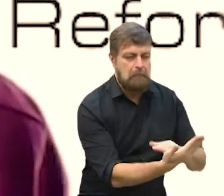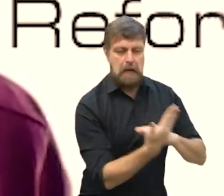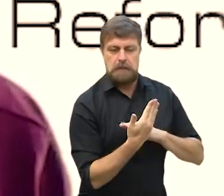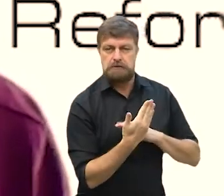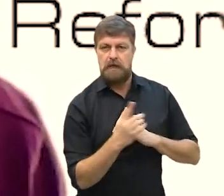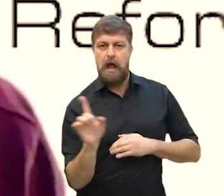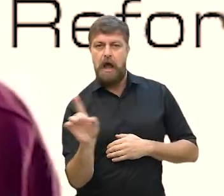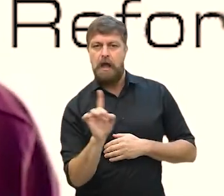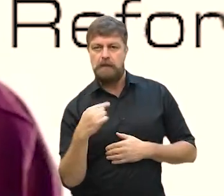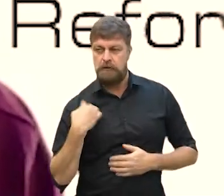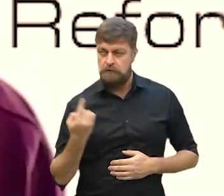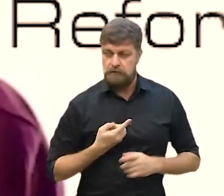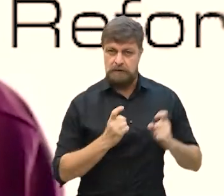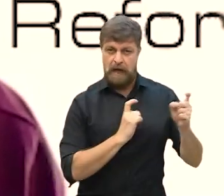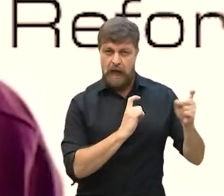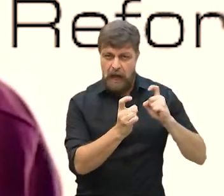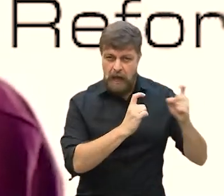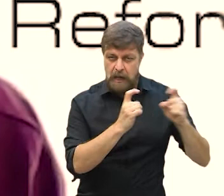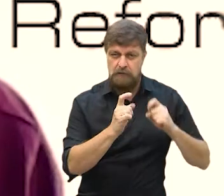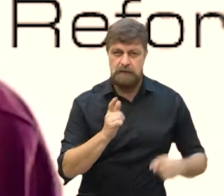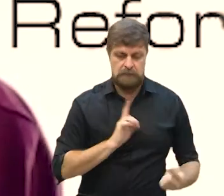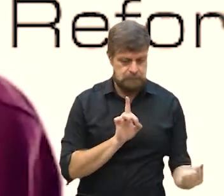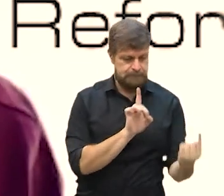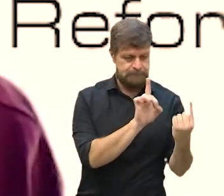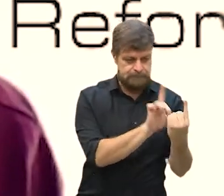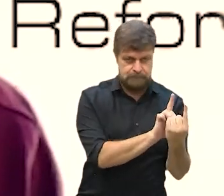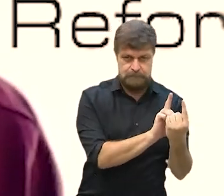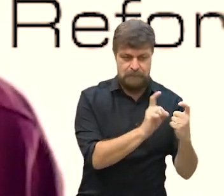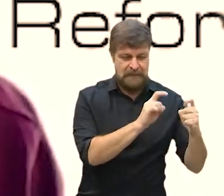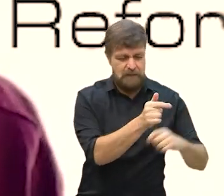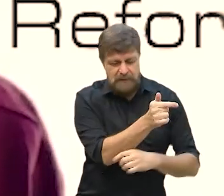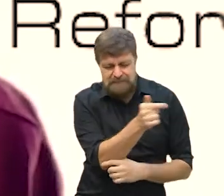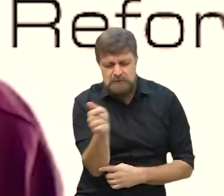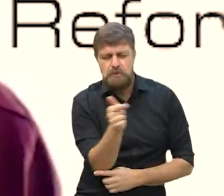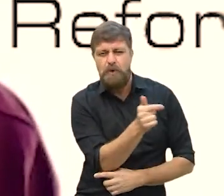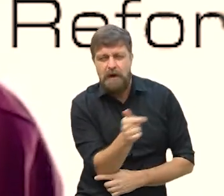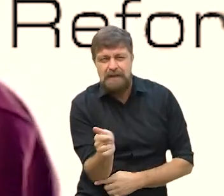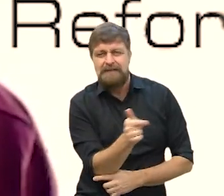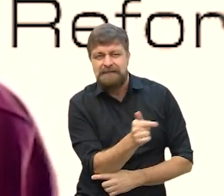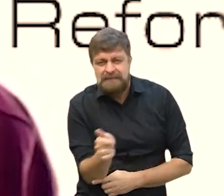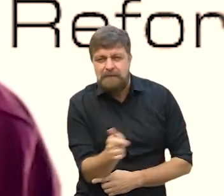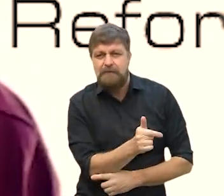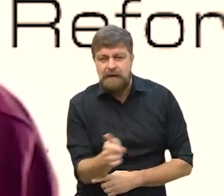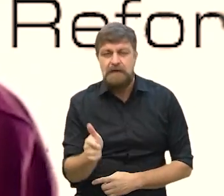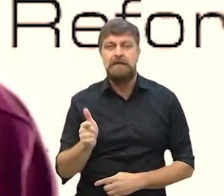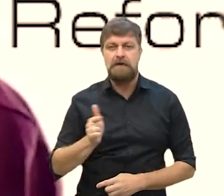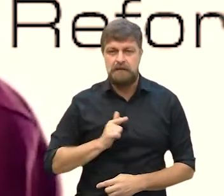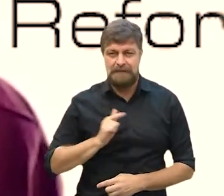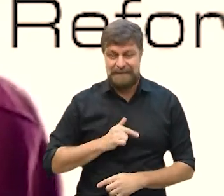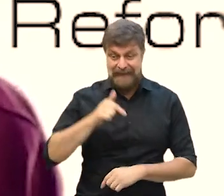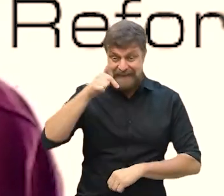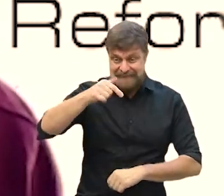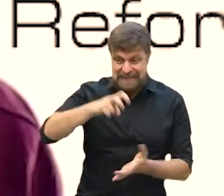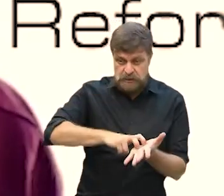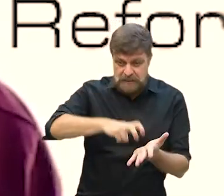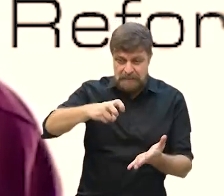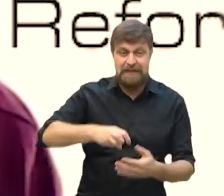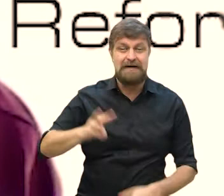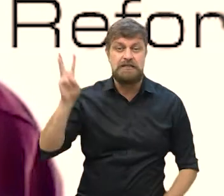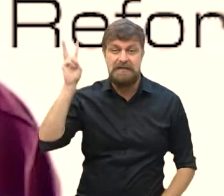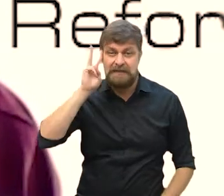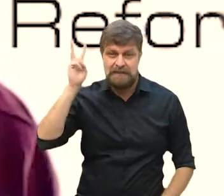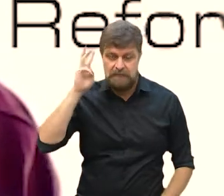nas reuniões que a gente faz, chamadas reuniões 1 a 1, nas reuniões semanais, né? Toda semana, 7 da manhã,